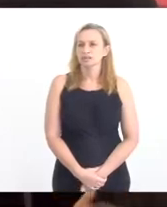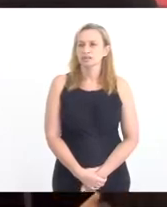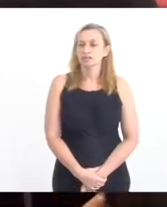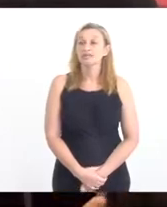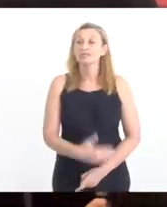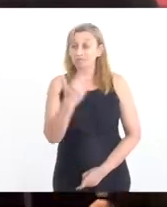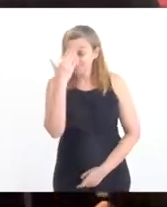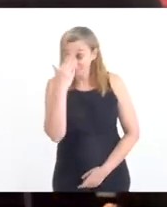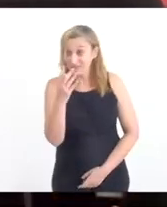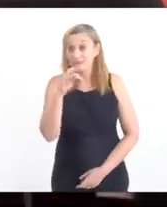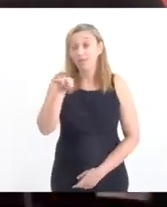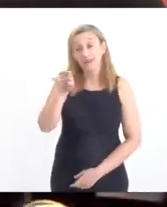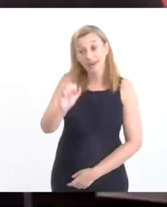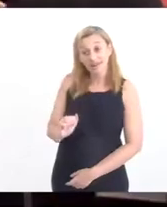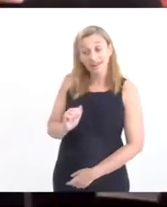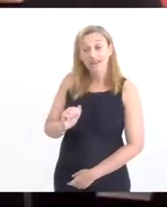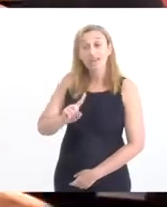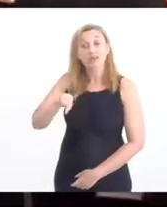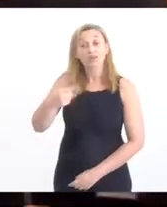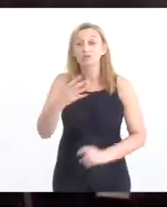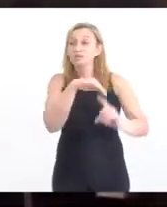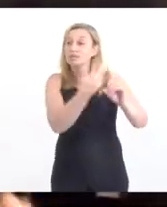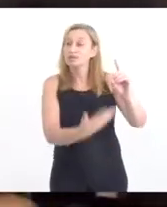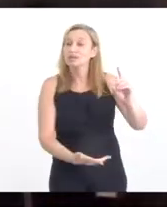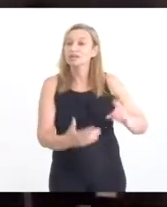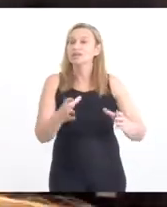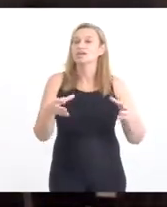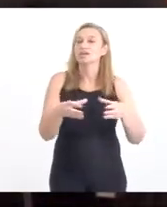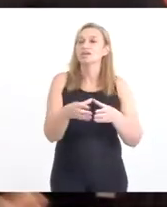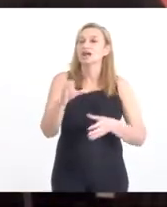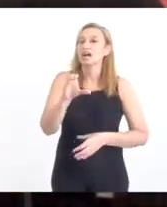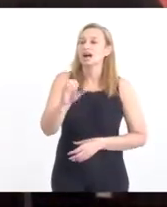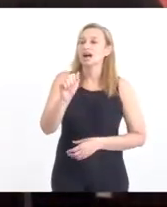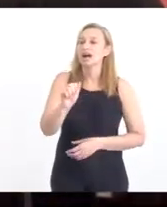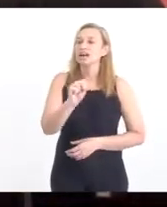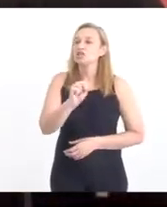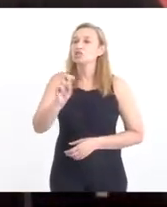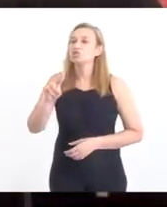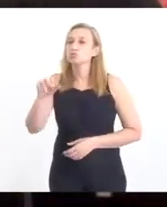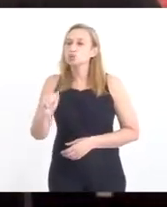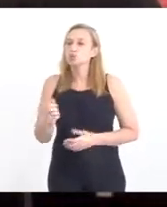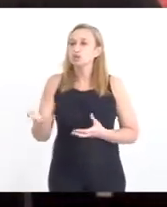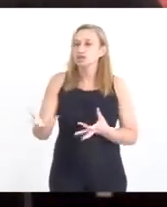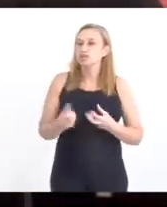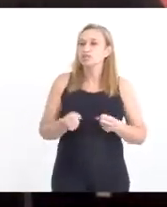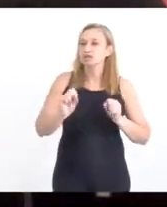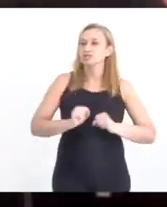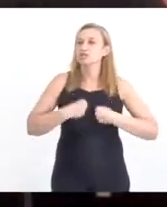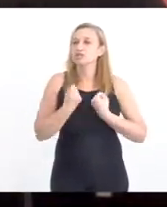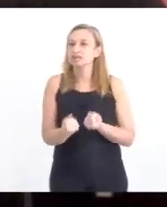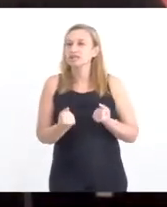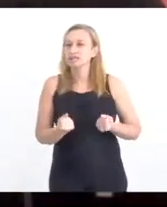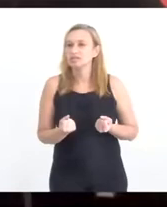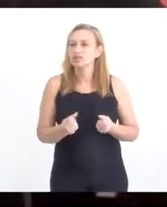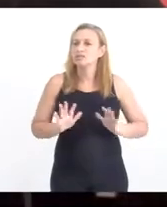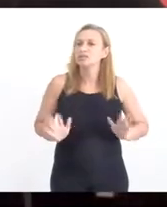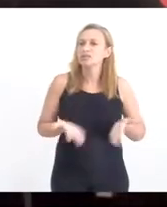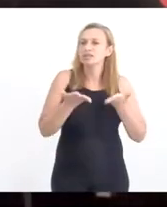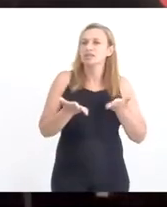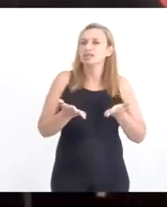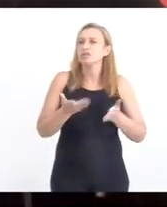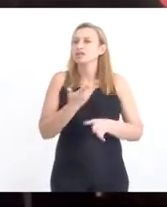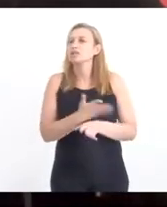e obrigado brega próxima meu nome do espaço casulo que as partes de acolhimento fortalecimento e incentivo